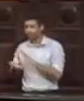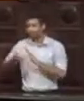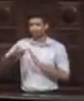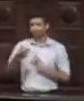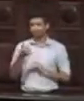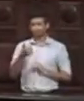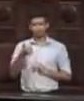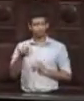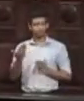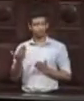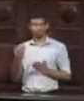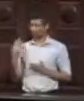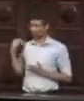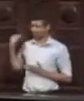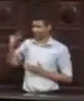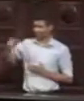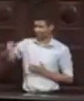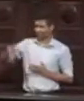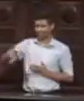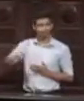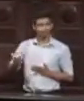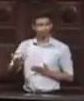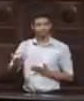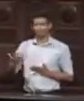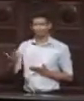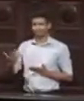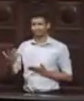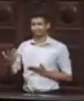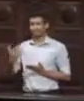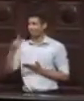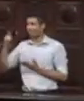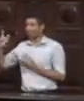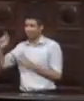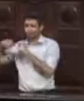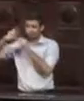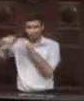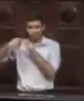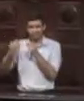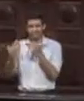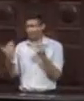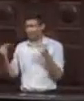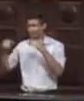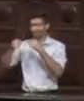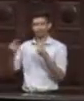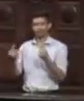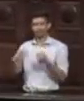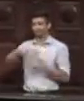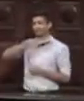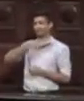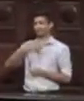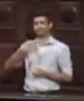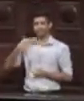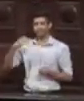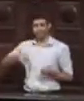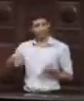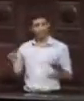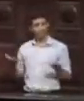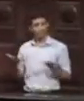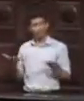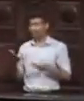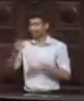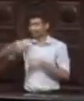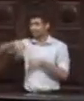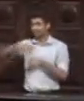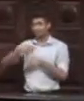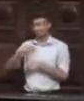tempo, toda e qualquer matéria a respeito da crise que vive hoje o país e